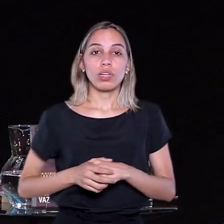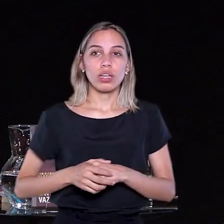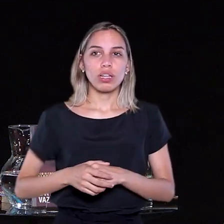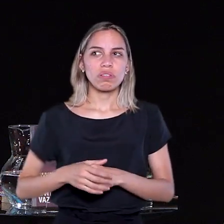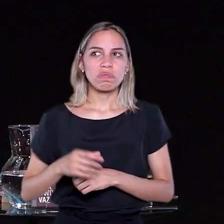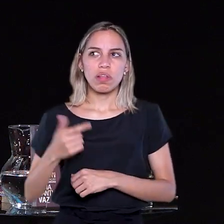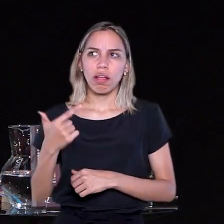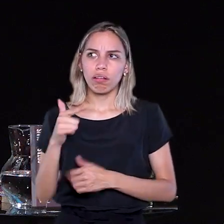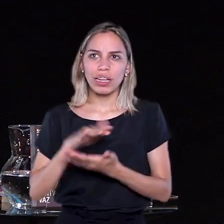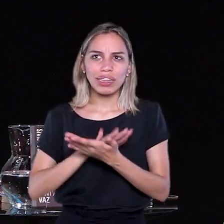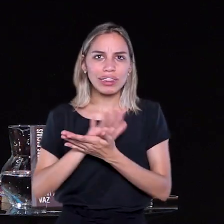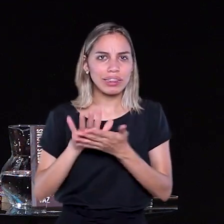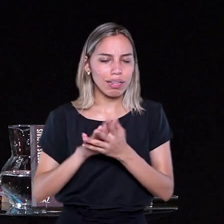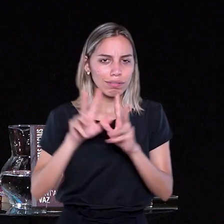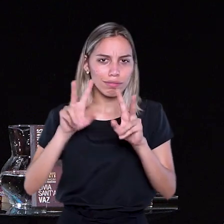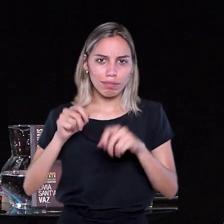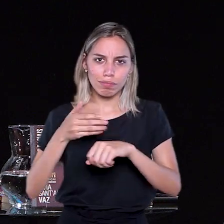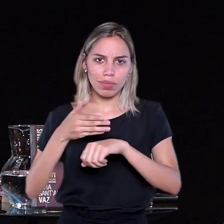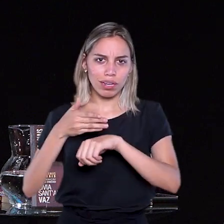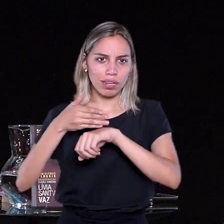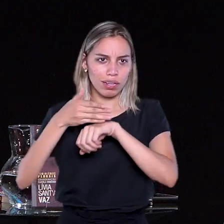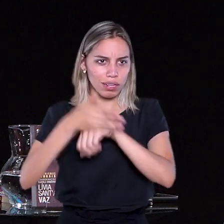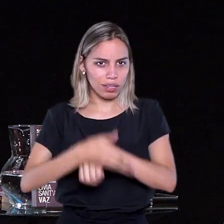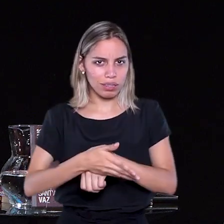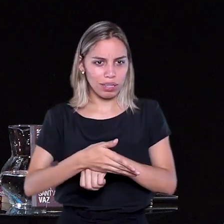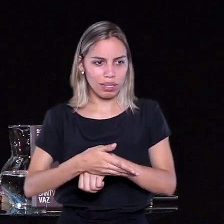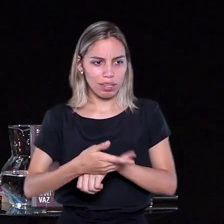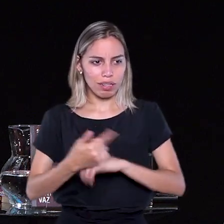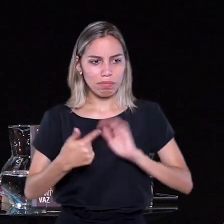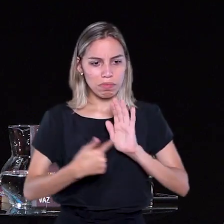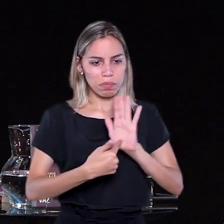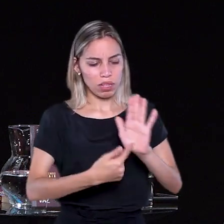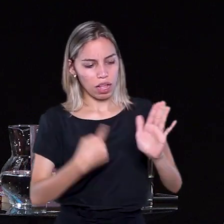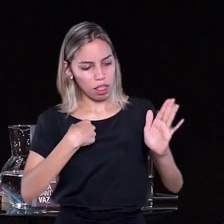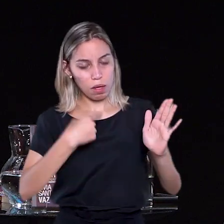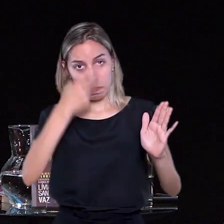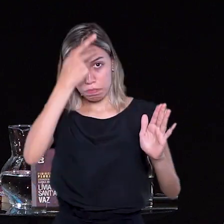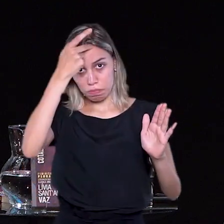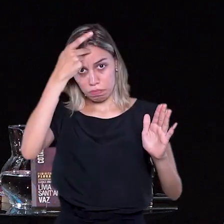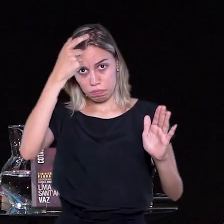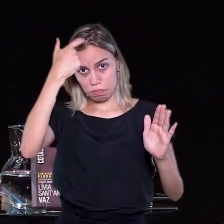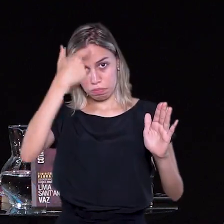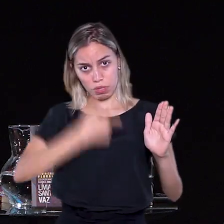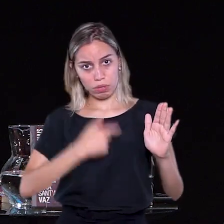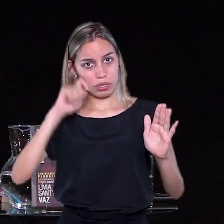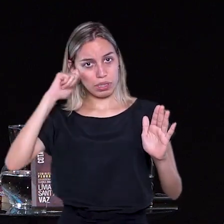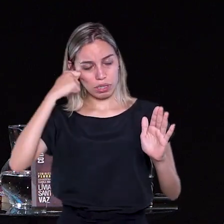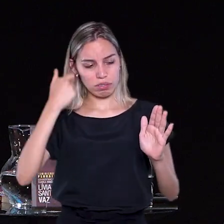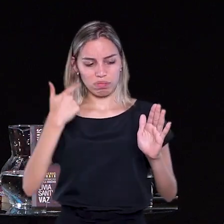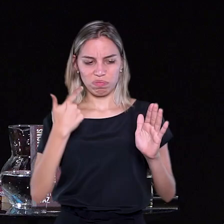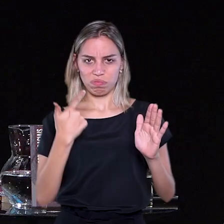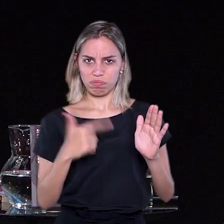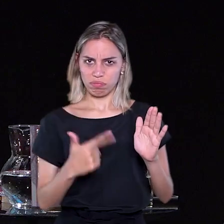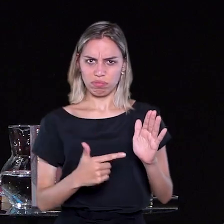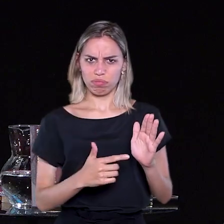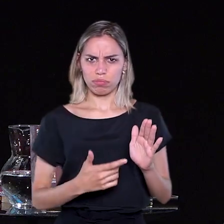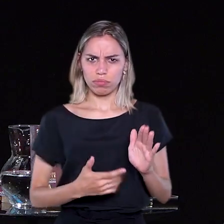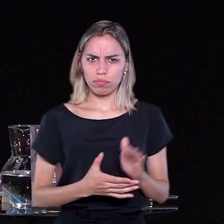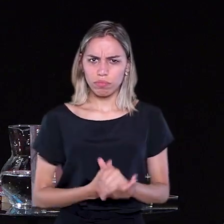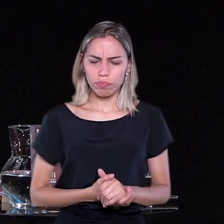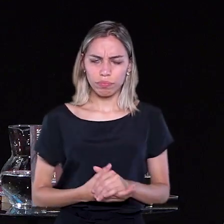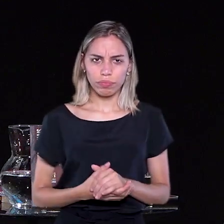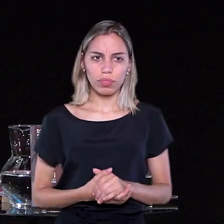para adentrar, para se autodeclarar e ser reconhecida como uma pessoa negra e, portanto, acessar a política pública. Mas, só